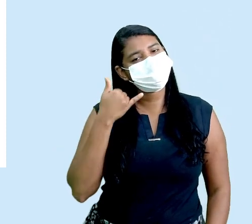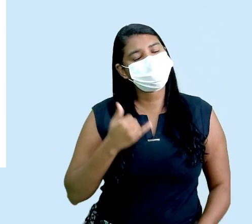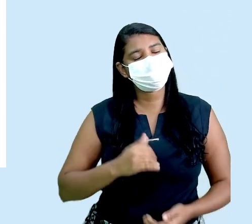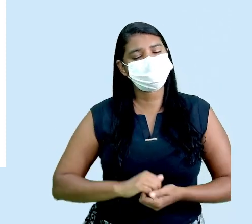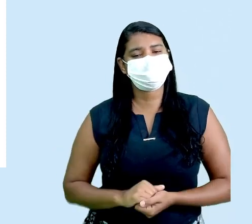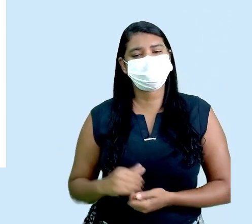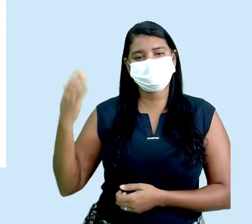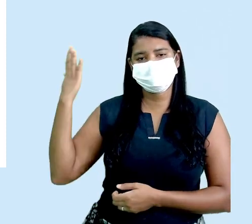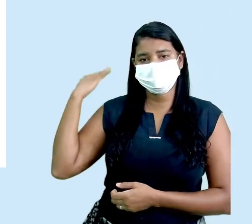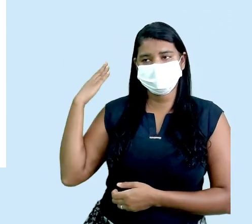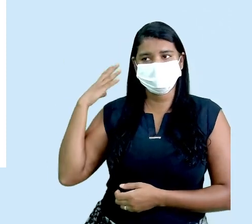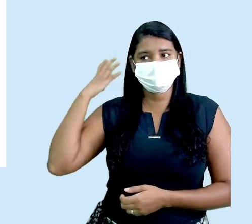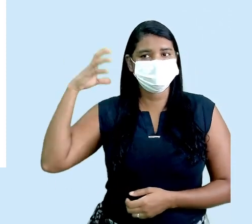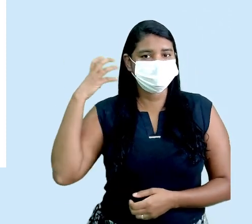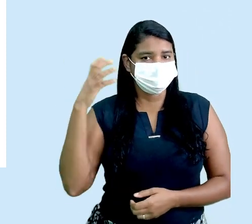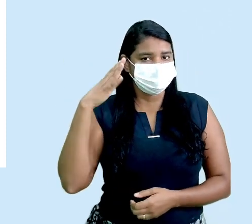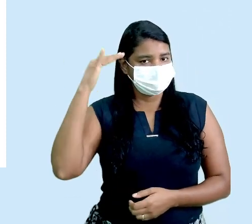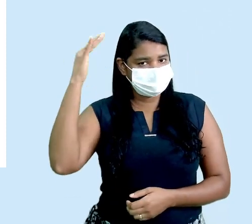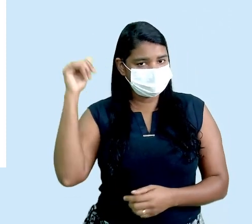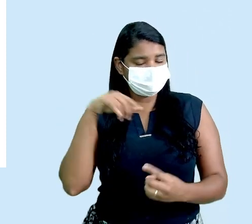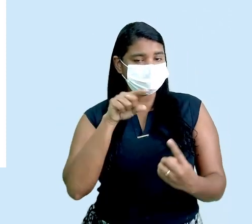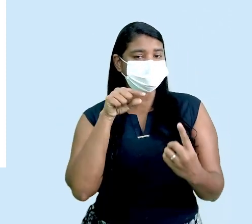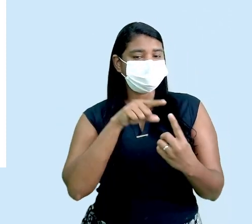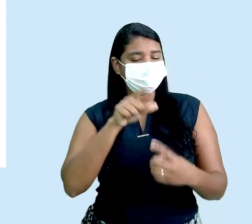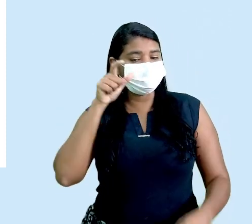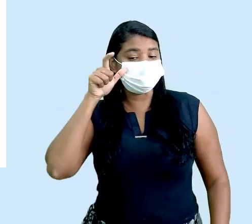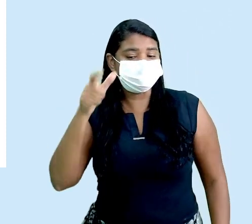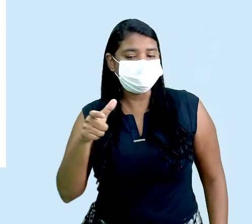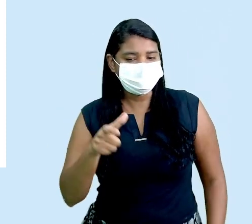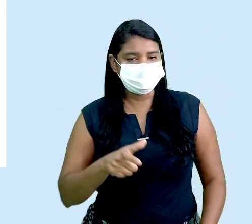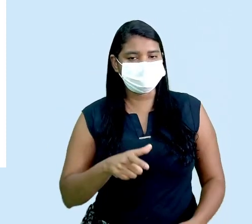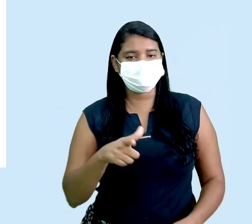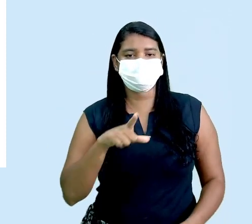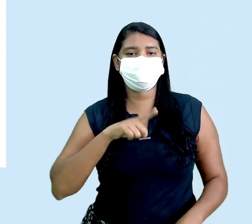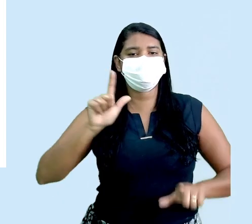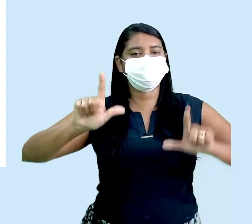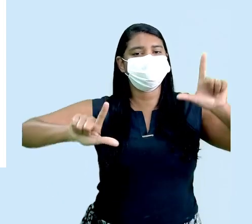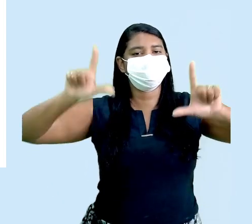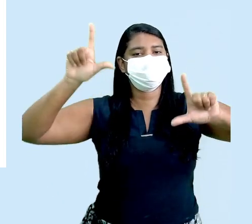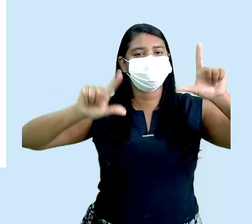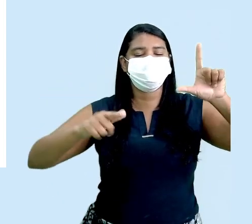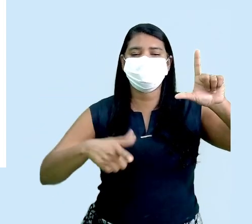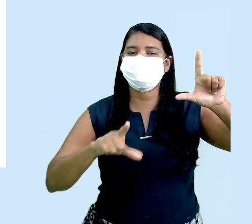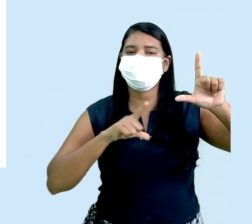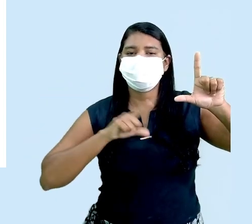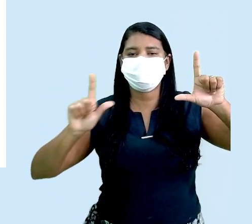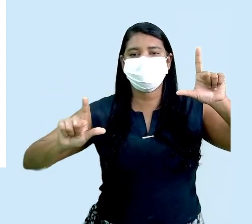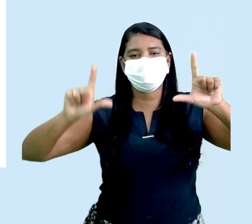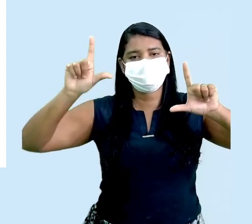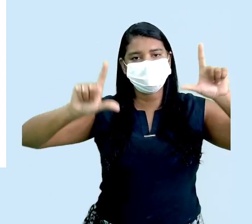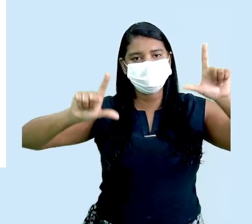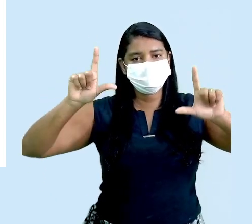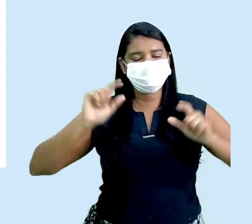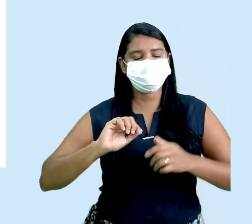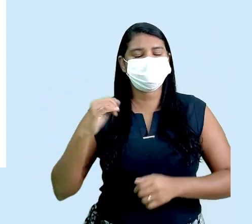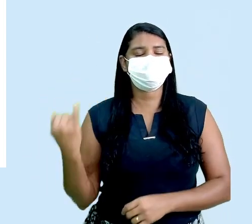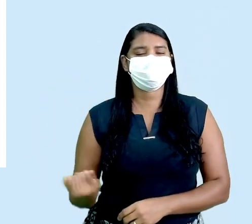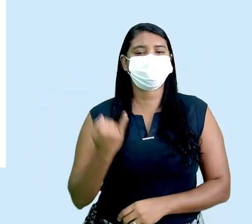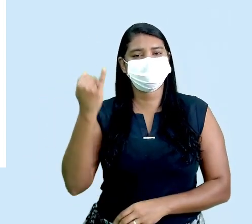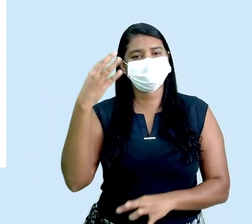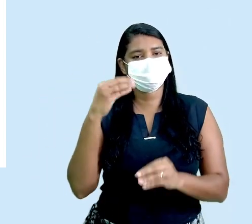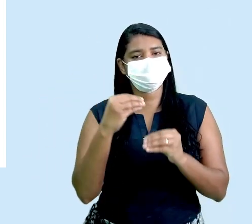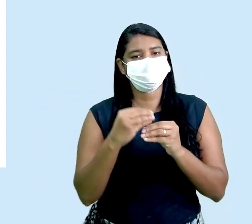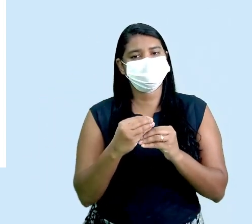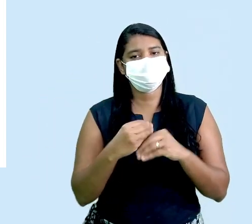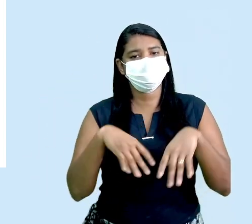na época o rádio era um objeto de interesse, você ainda não tinha televisão, né? Então era algo muito importante dentro